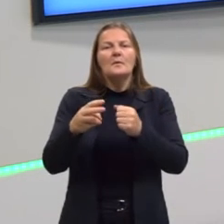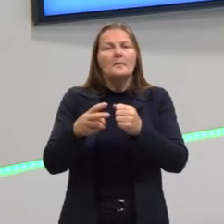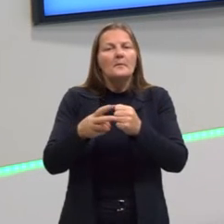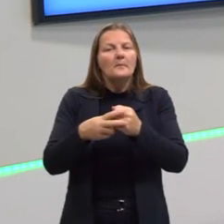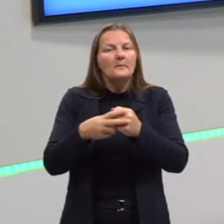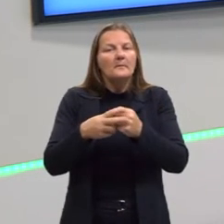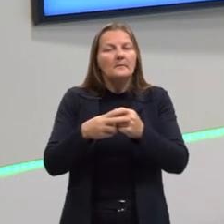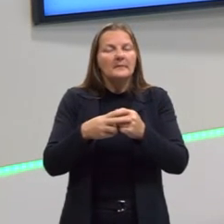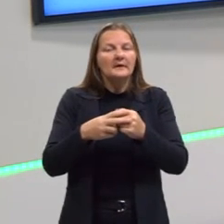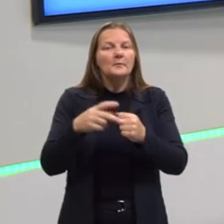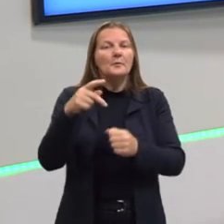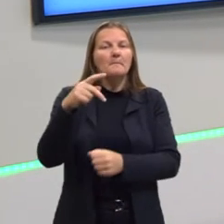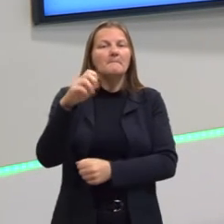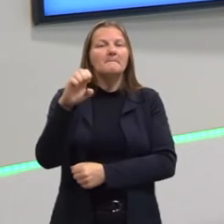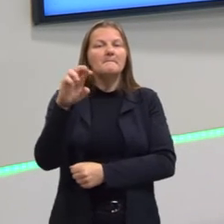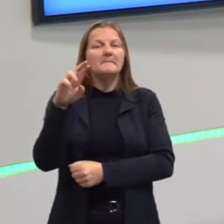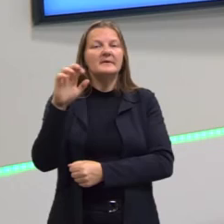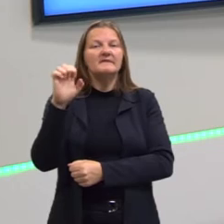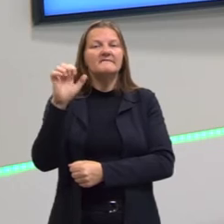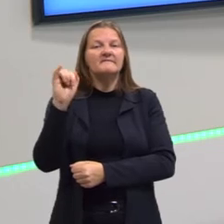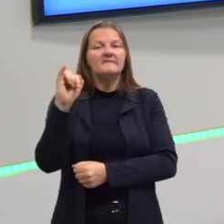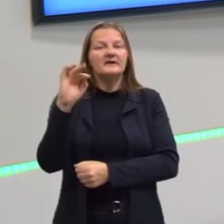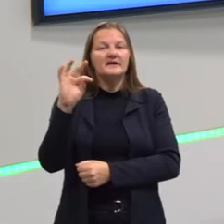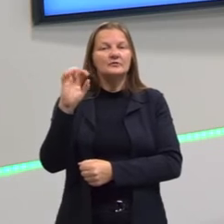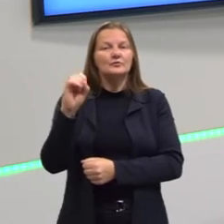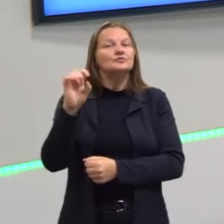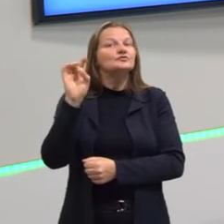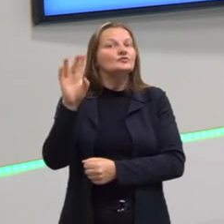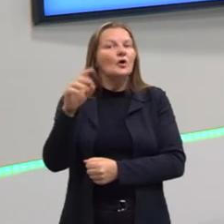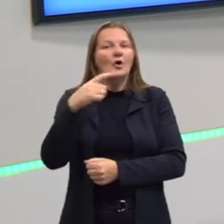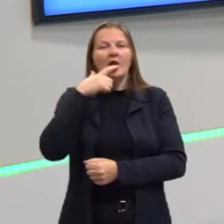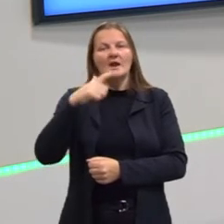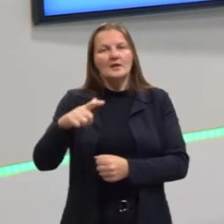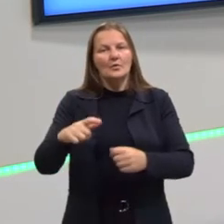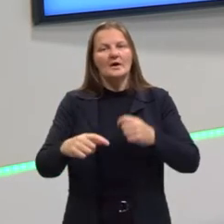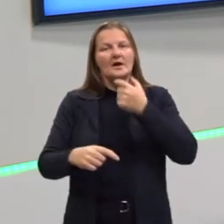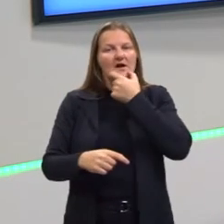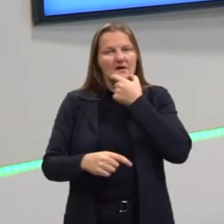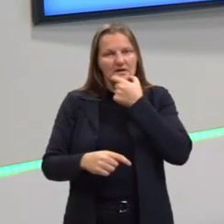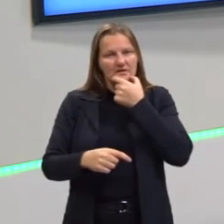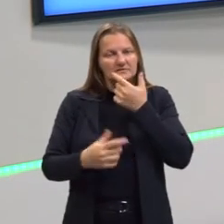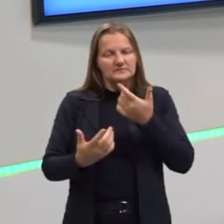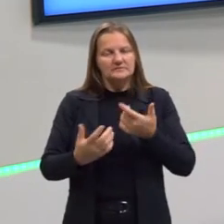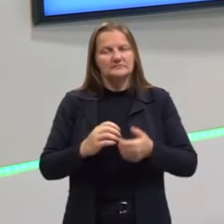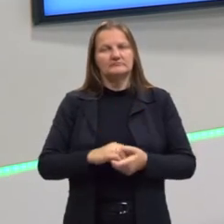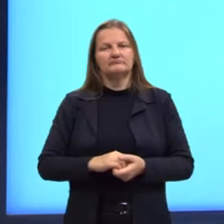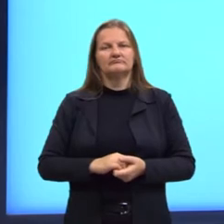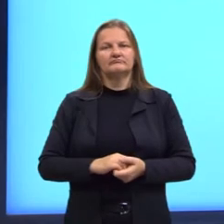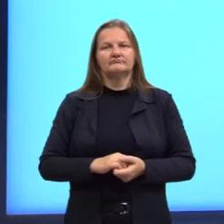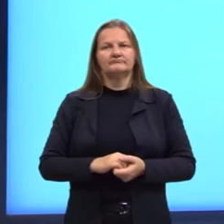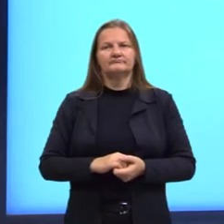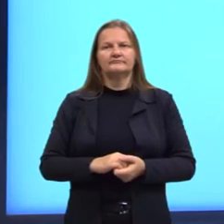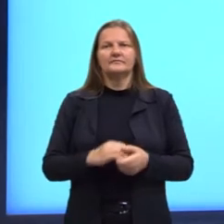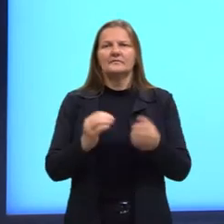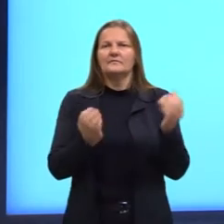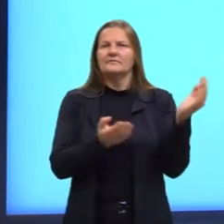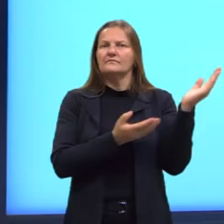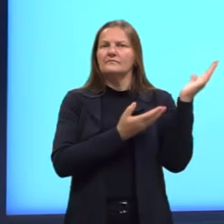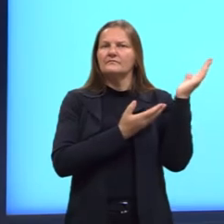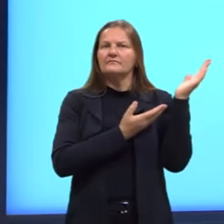perfeitos eles são modos da língua inglesa Ok então assim ó